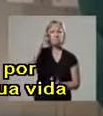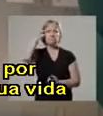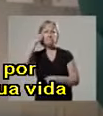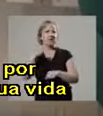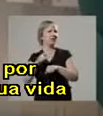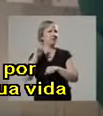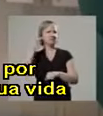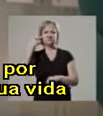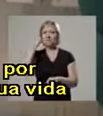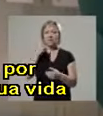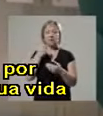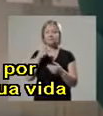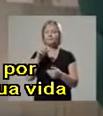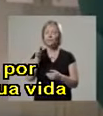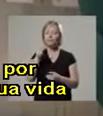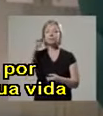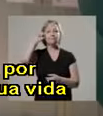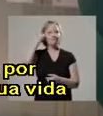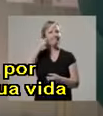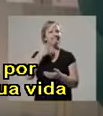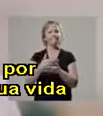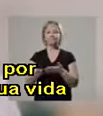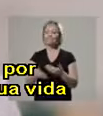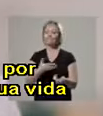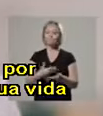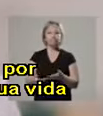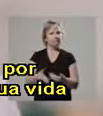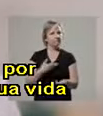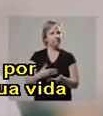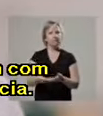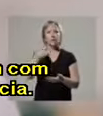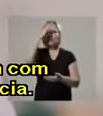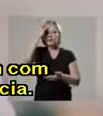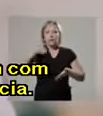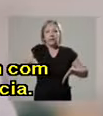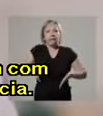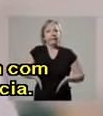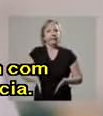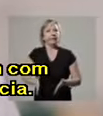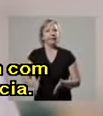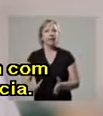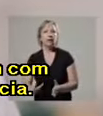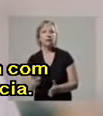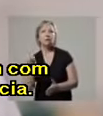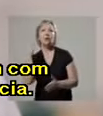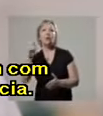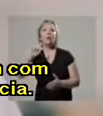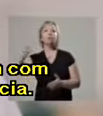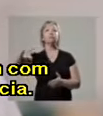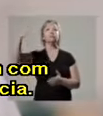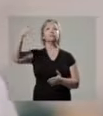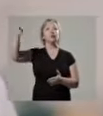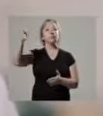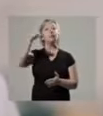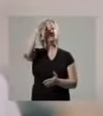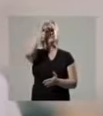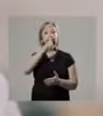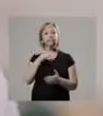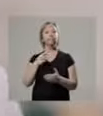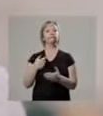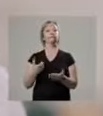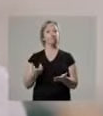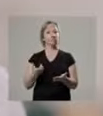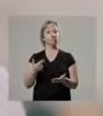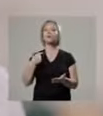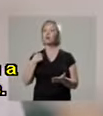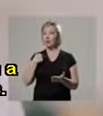homens e mulheres, brancos e negros, que por alguma razão durante a sua vida ou nasceram ou ficaram com algum tipo de deficiência. A